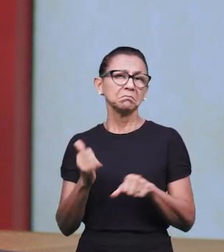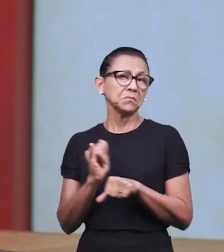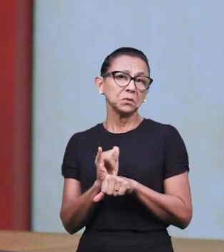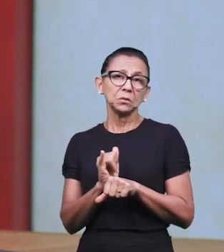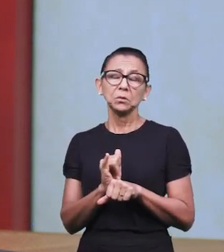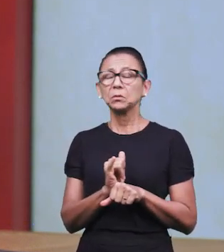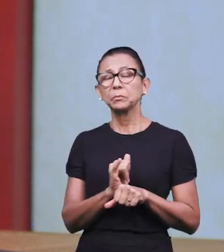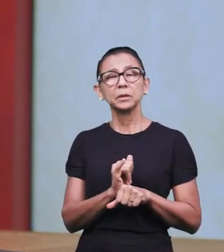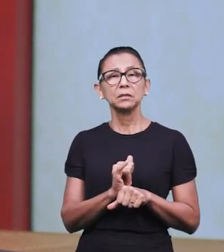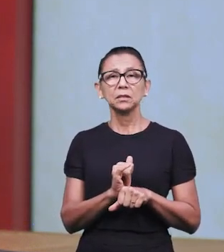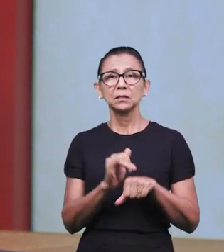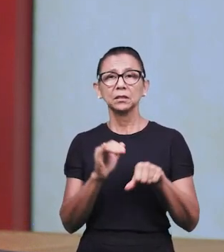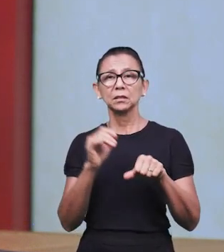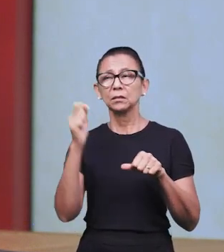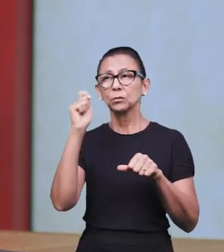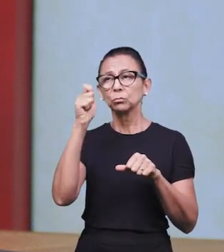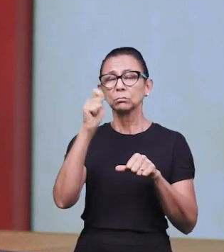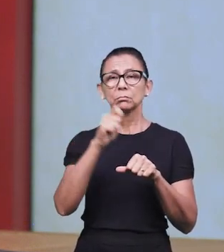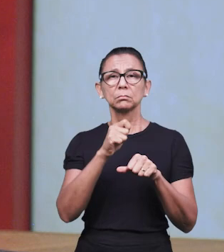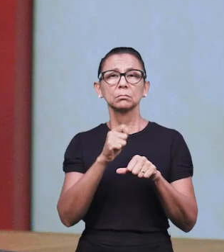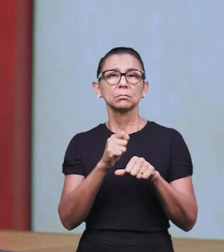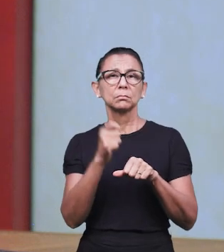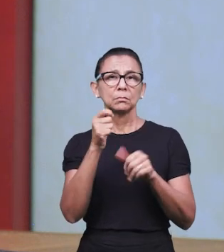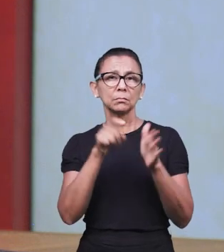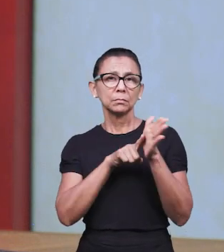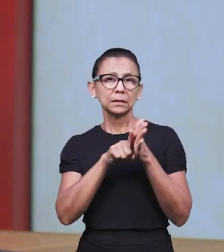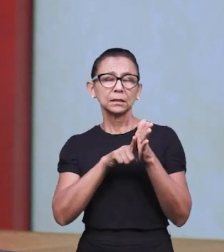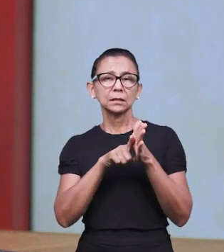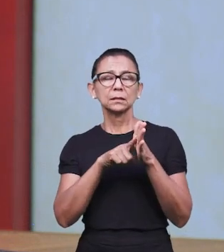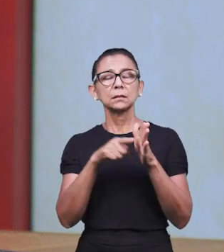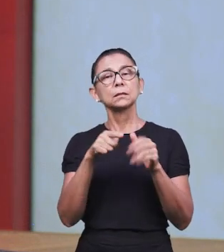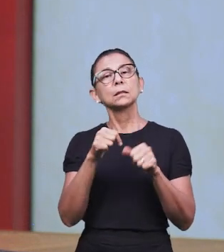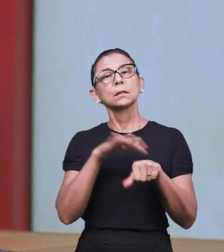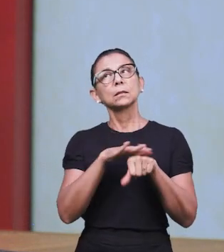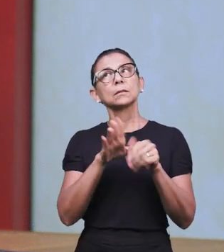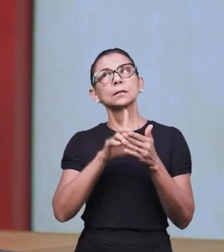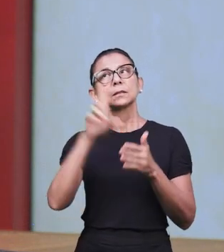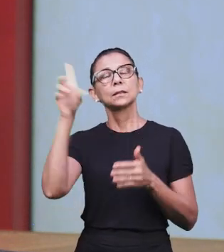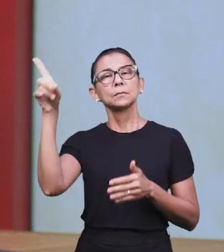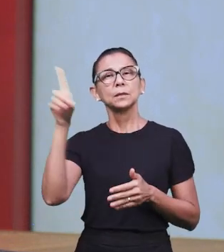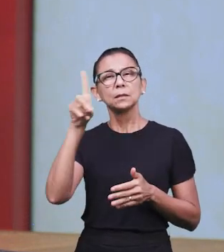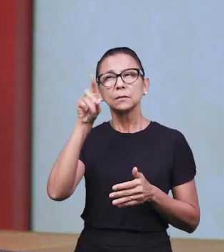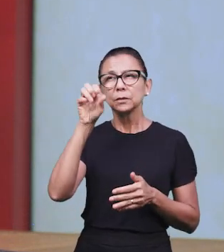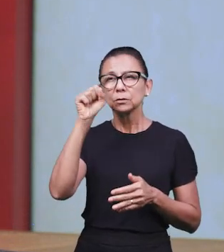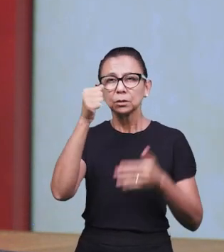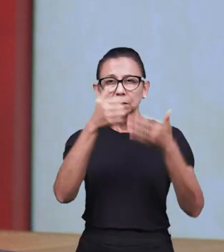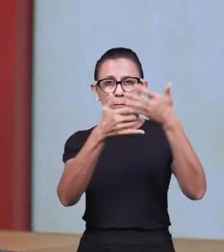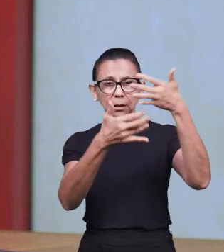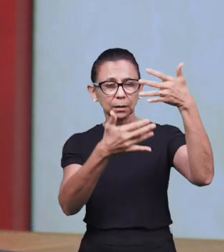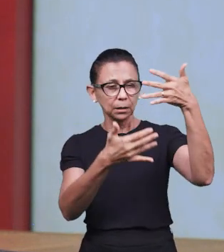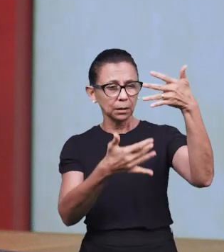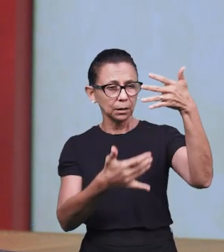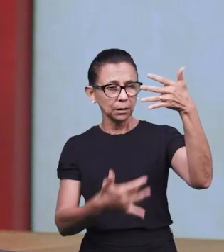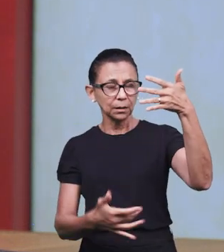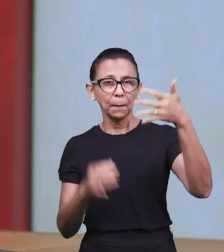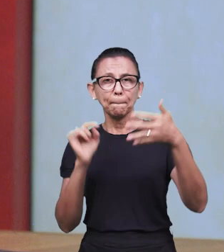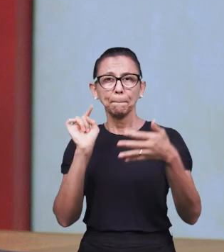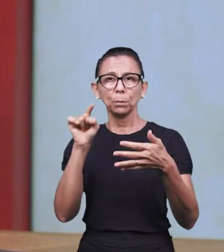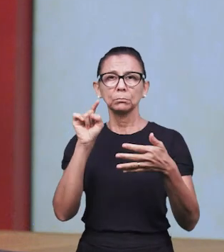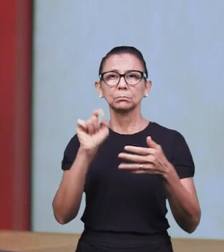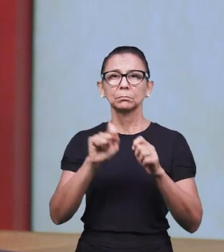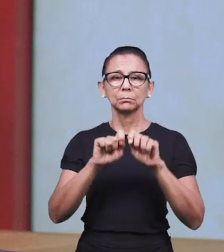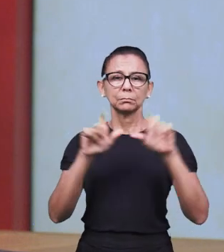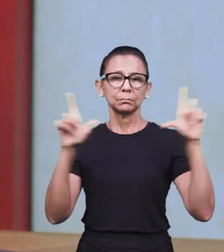no YouTube mesmo, você coloca Conversas Bíblicas na pesquisa e vai aparecer, e você, pela data, vai saber, da quinta-feira passada, você vai poder